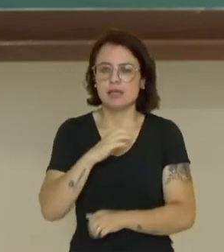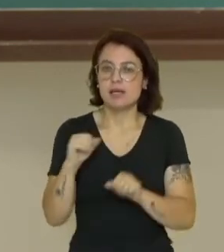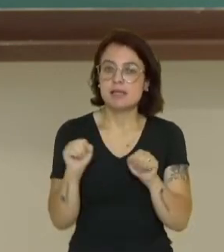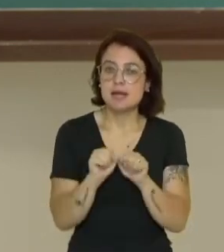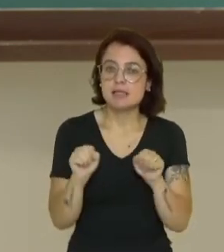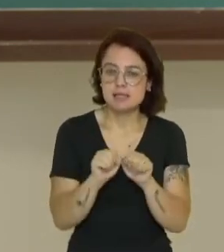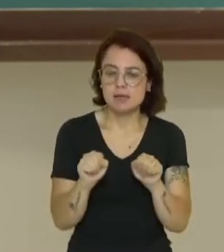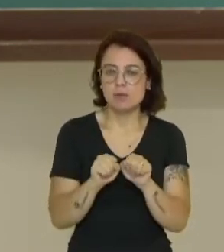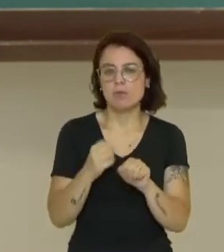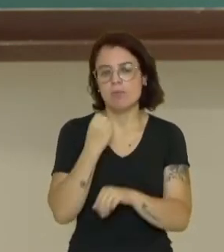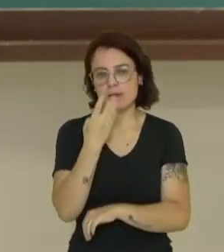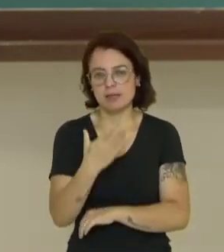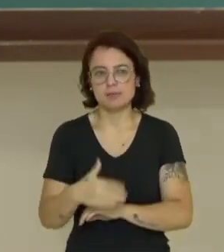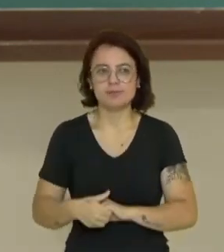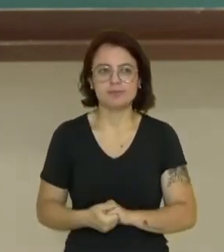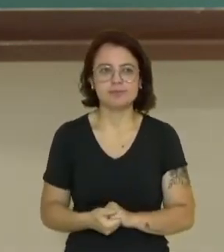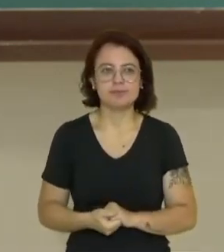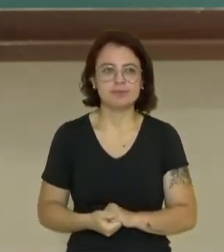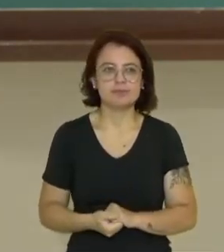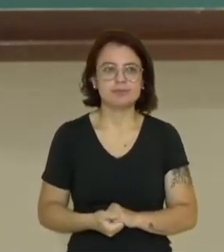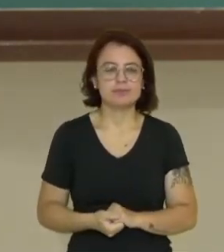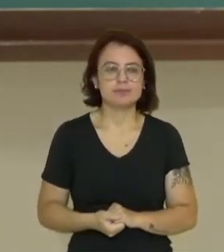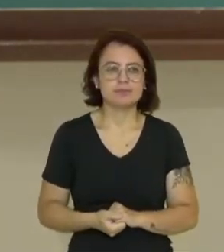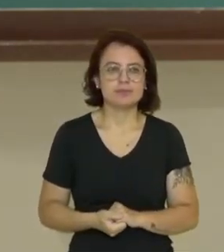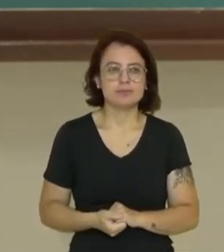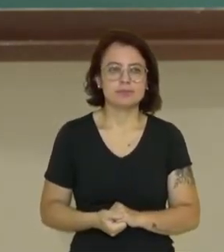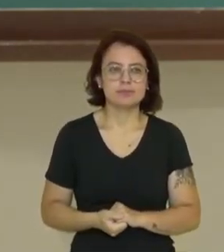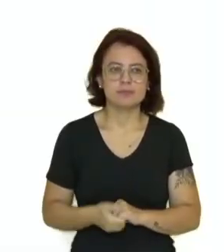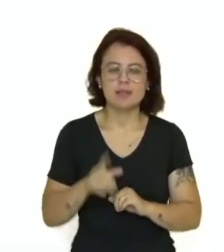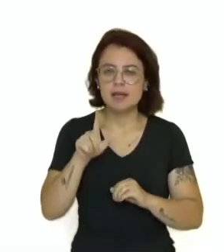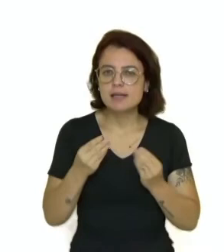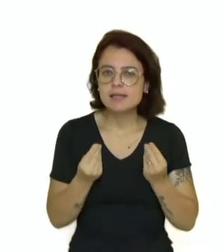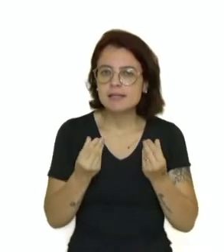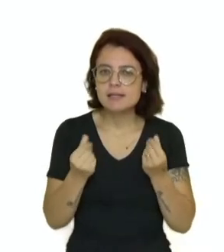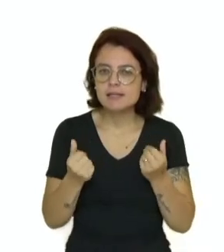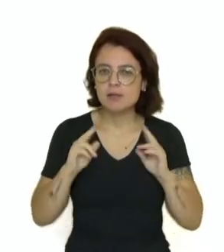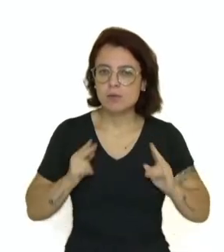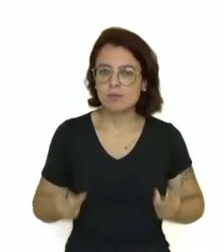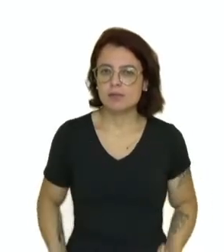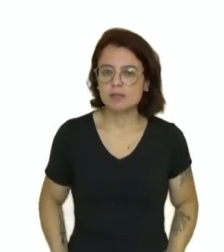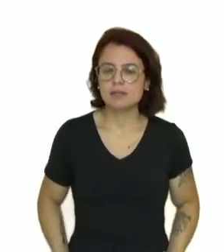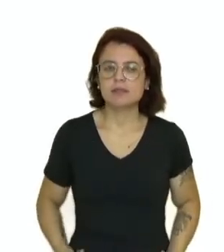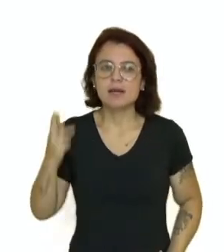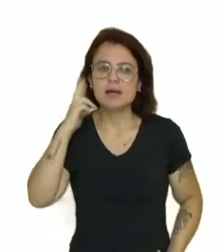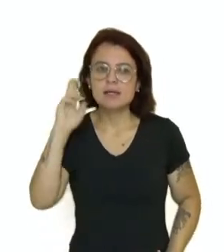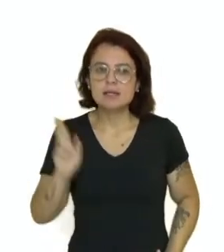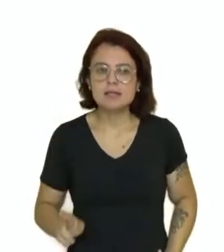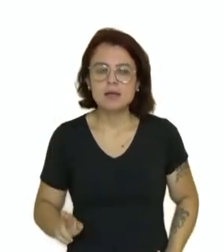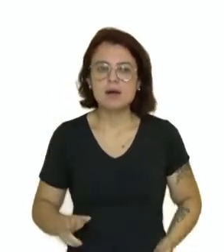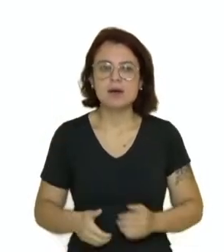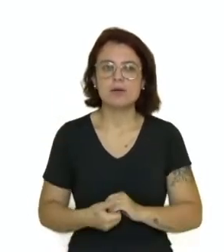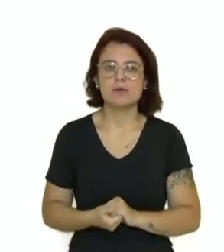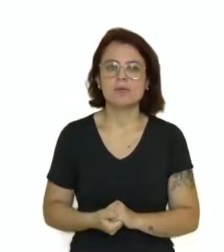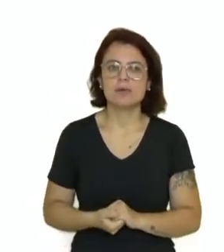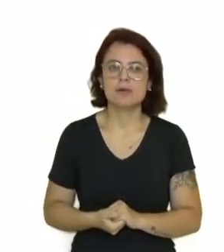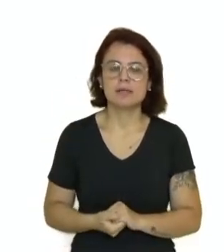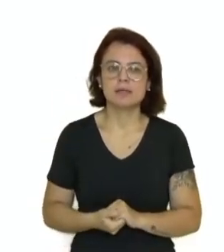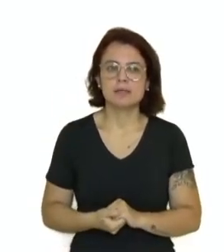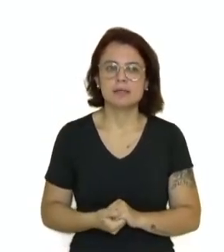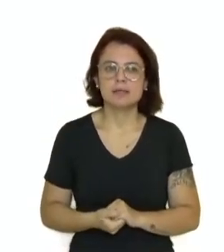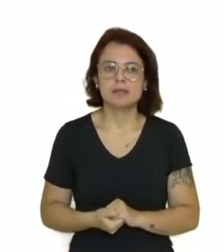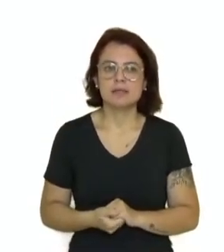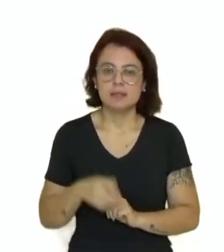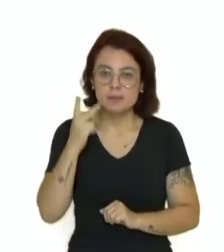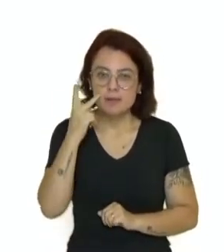para o bem, né? Então, a essência do ser humano é a racionalidade, a finalidade do ser humano é ser feliz. Para